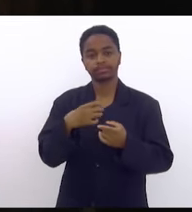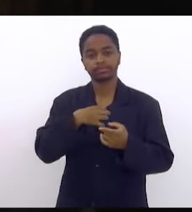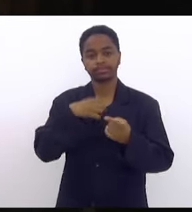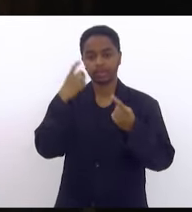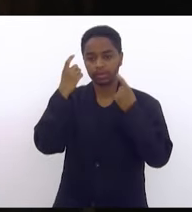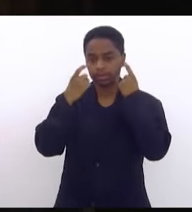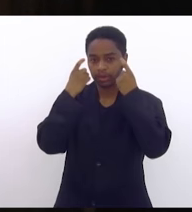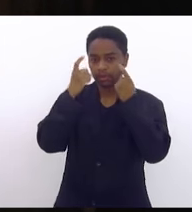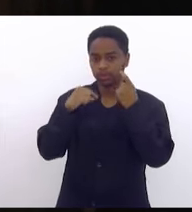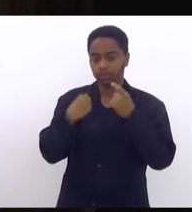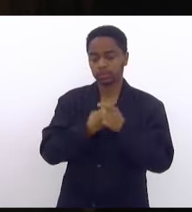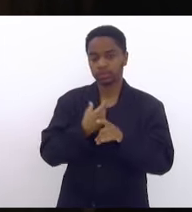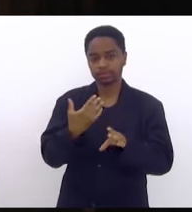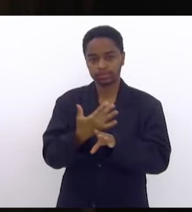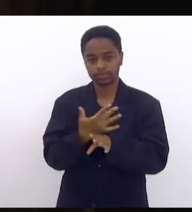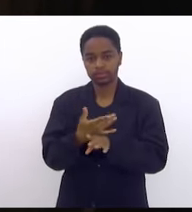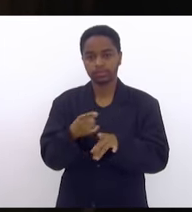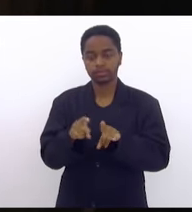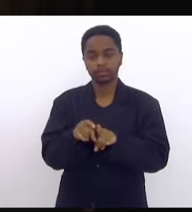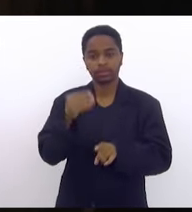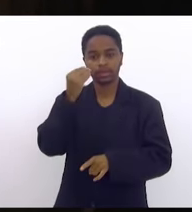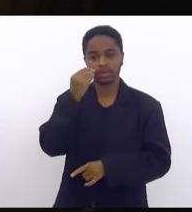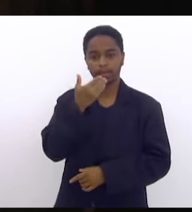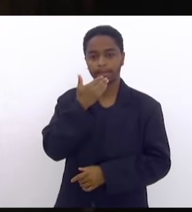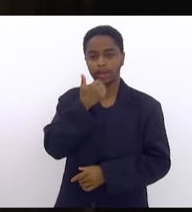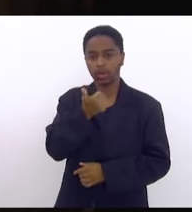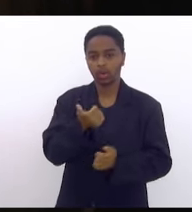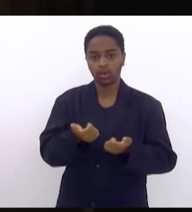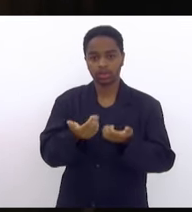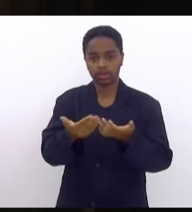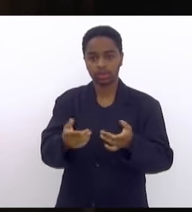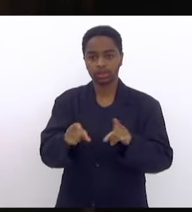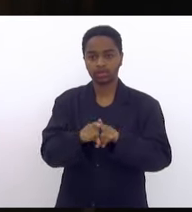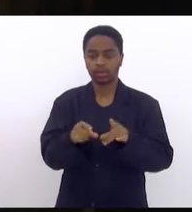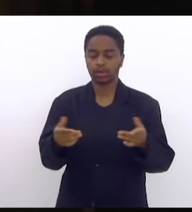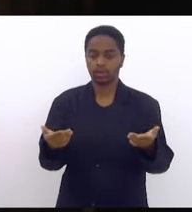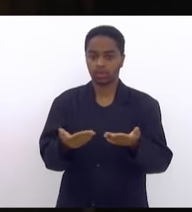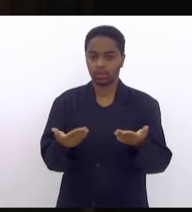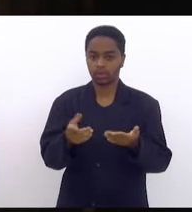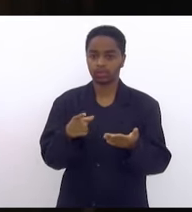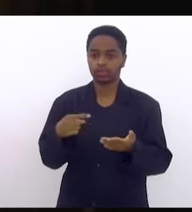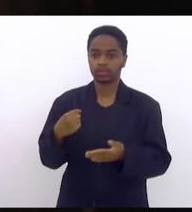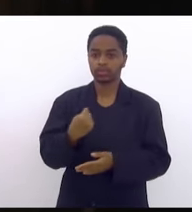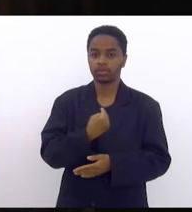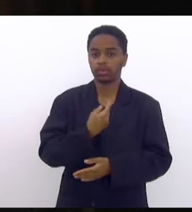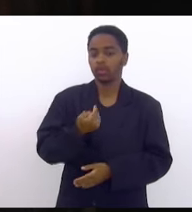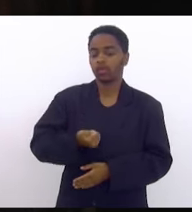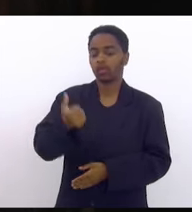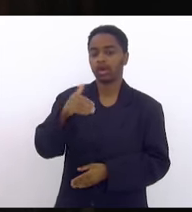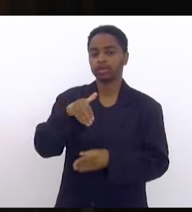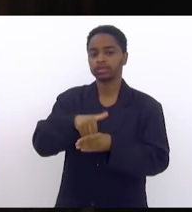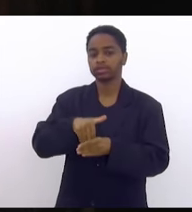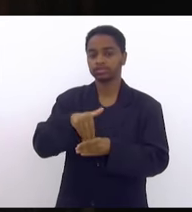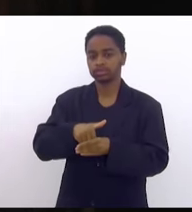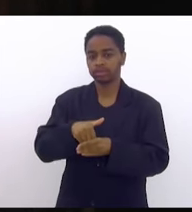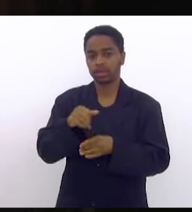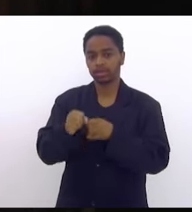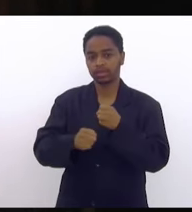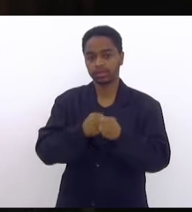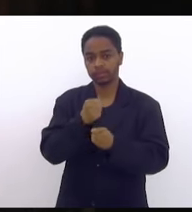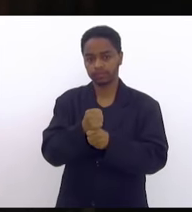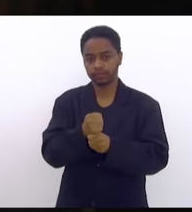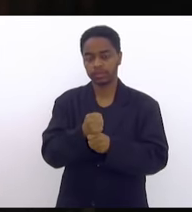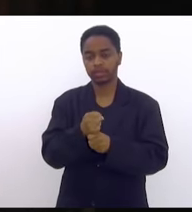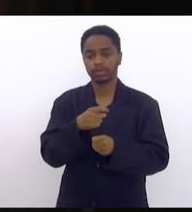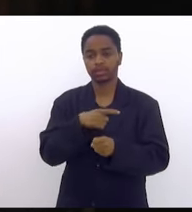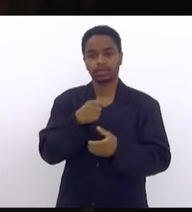com o nosso município, tentando fazer o melhor. Estamos no momento de uma pré-eleição, praticamente, o ano que vem estaremos